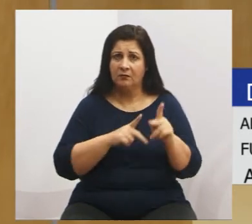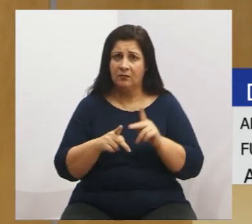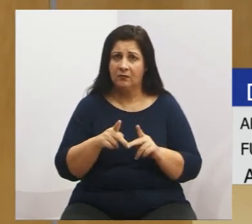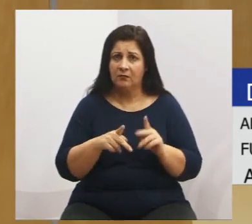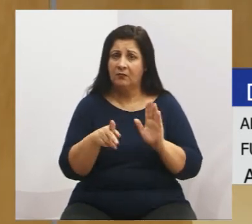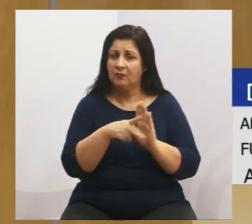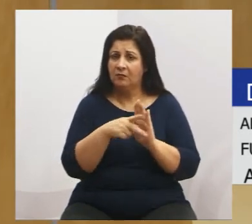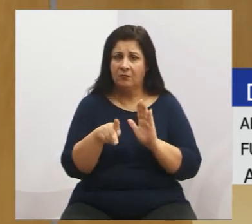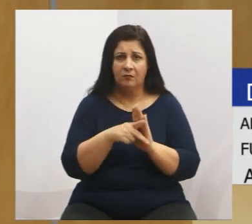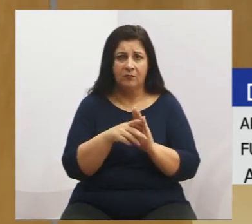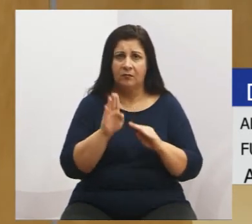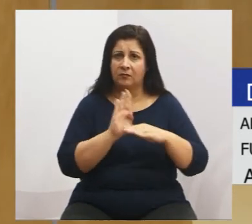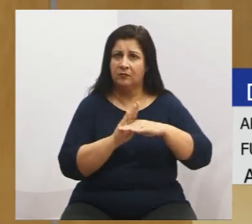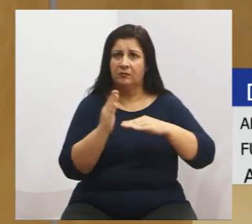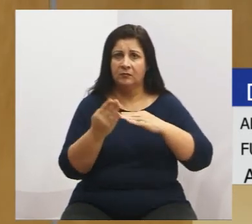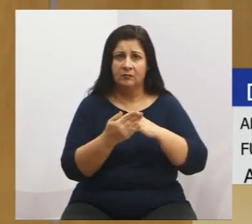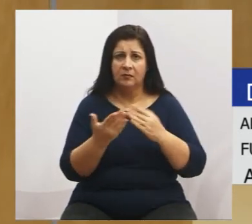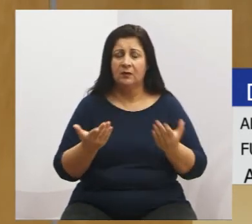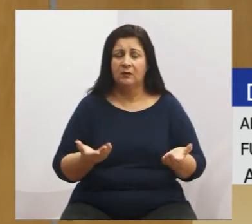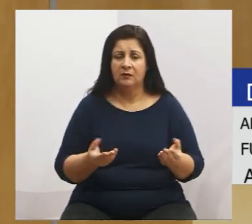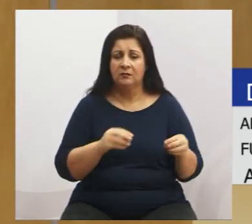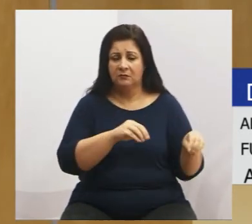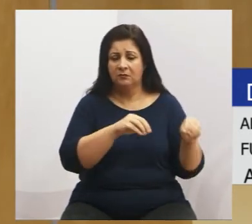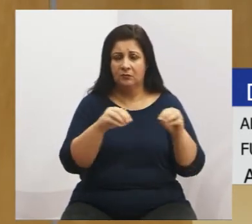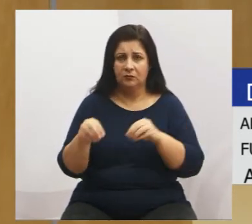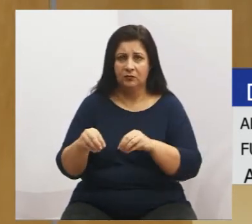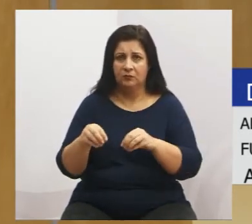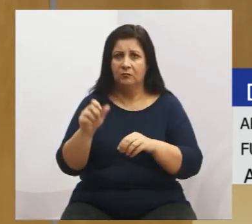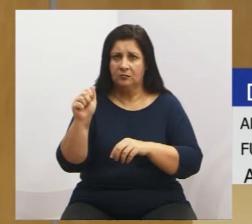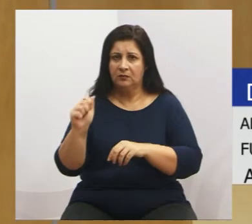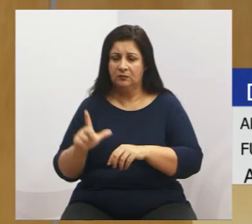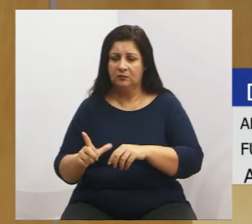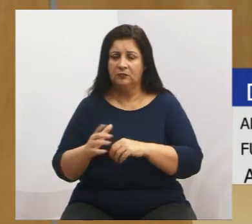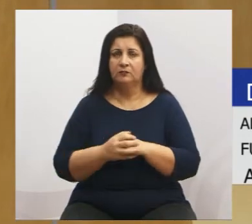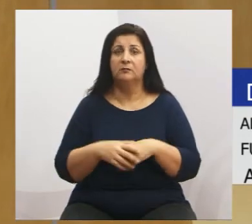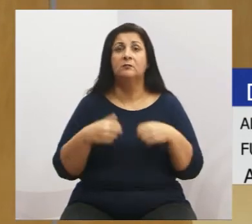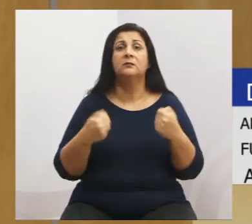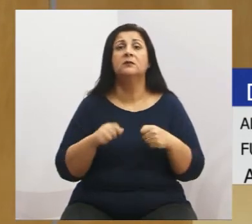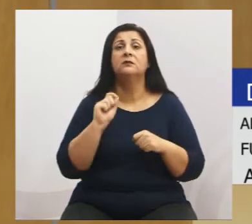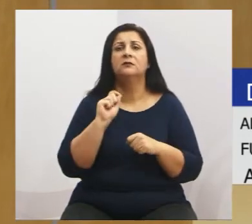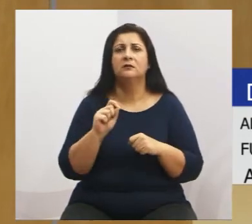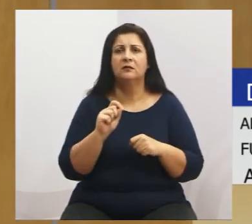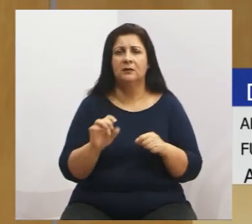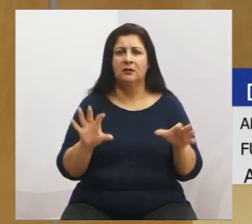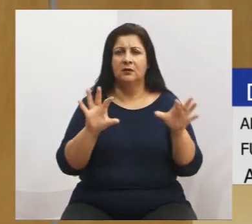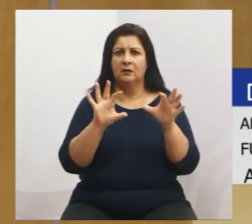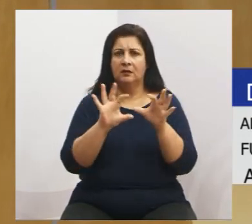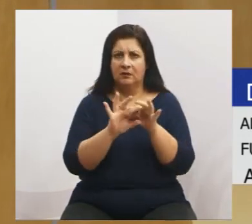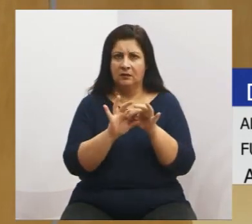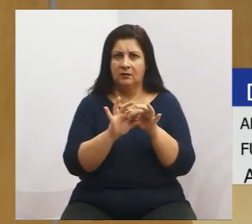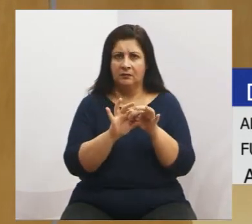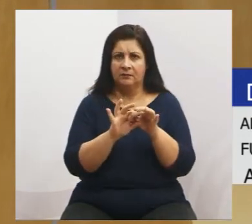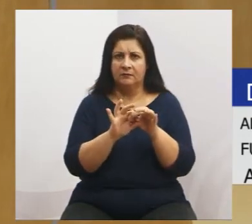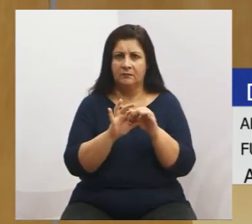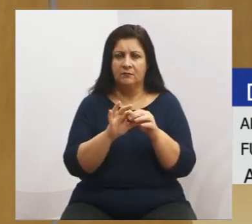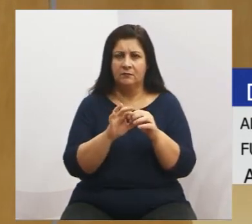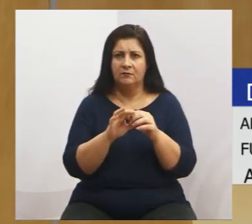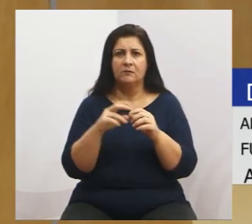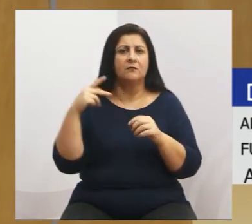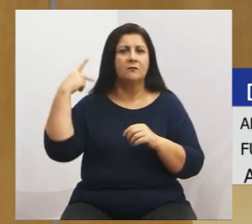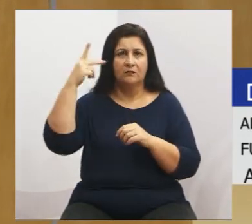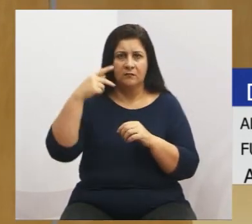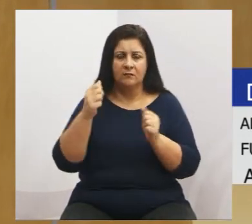naquele local. O que precisa mesmo aqui é reunir os vereadores aqui e o